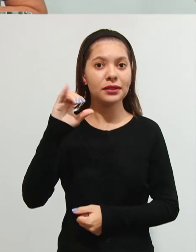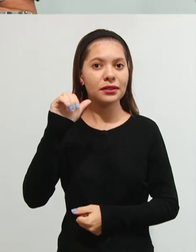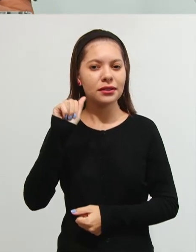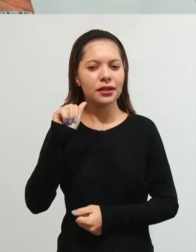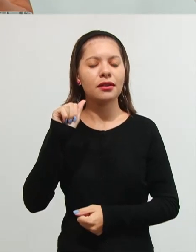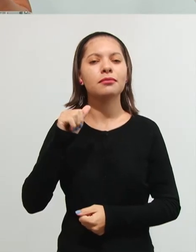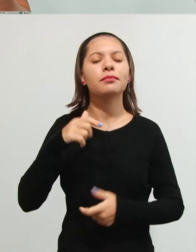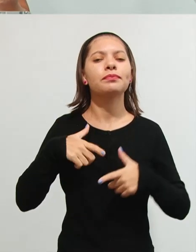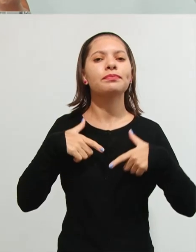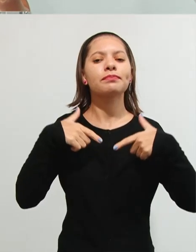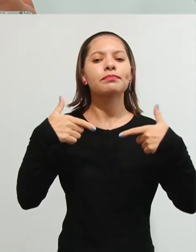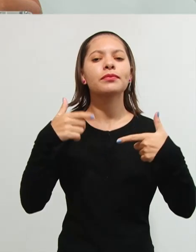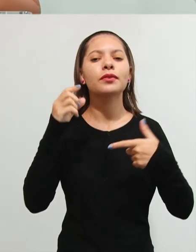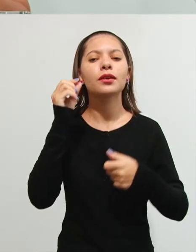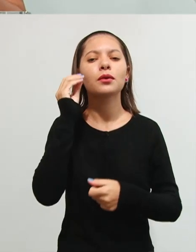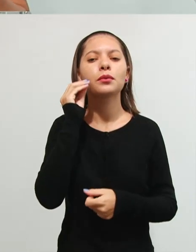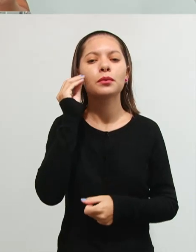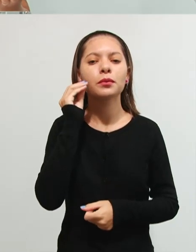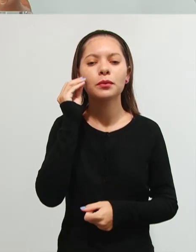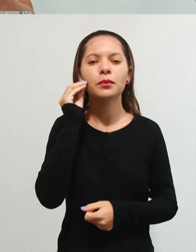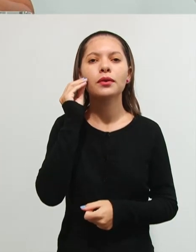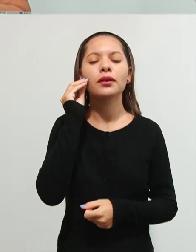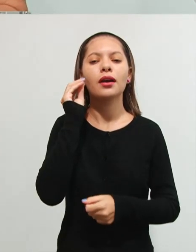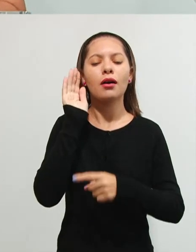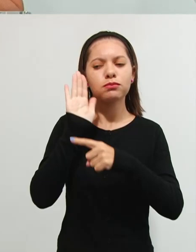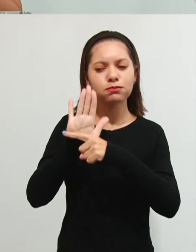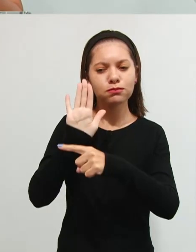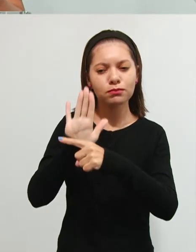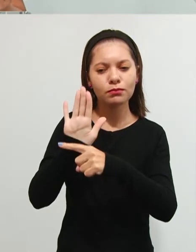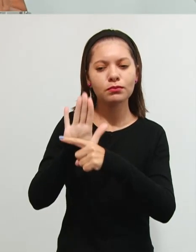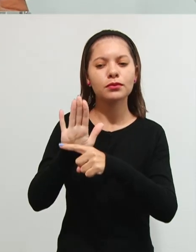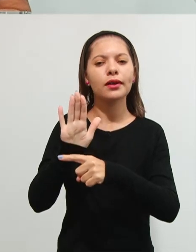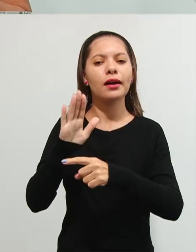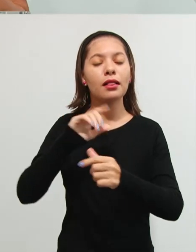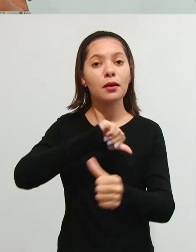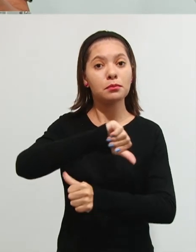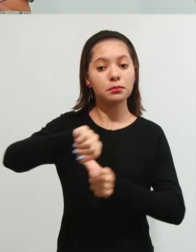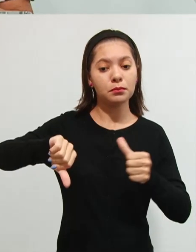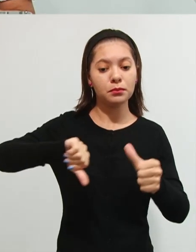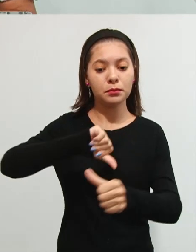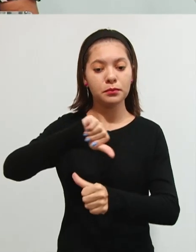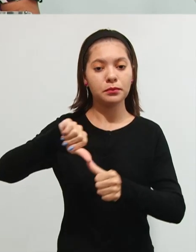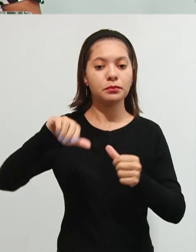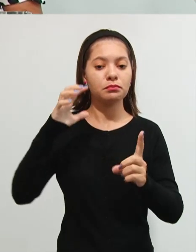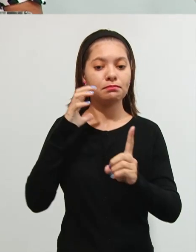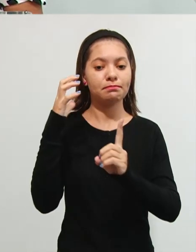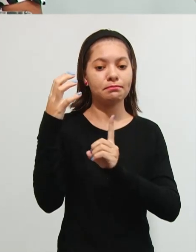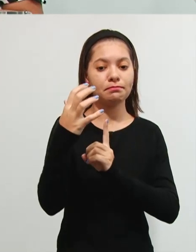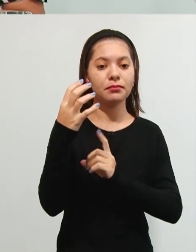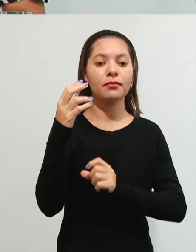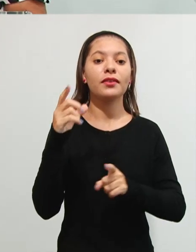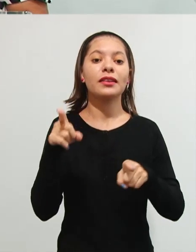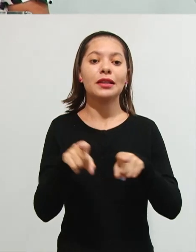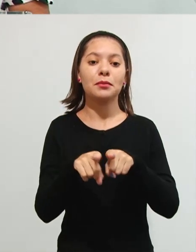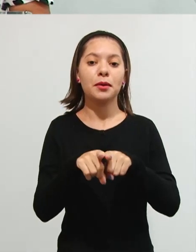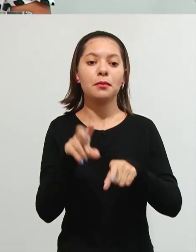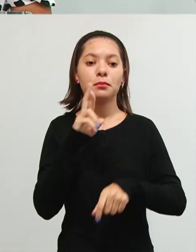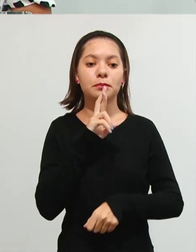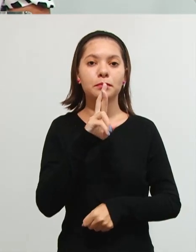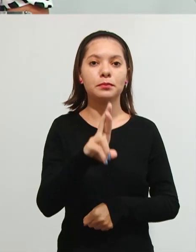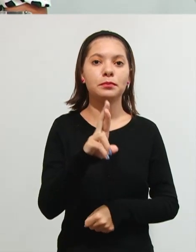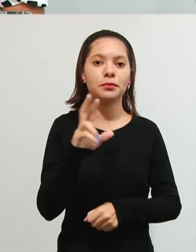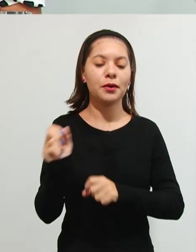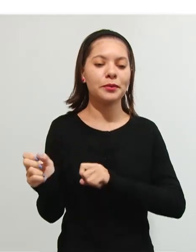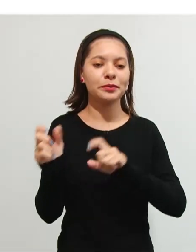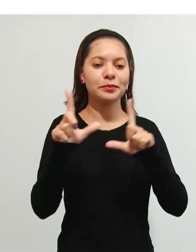que possam trabalhar esse comportamento na mudança, então, desse estímulo e dessa resposta. Vamos continuar, então,